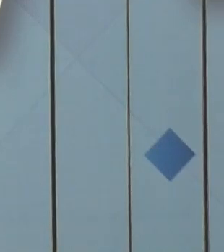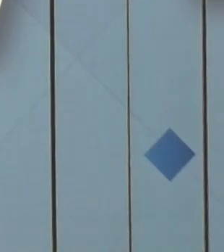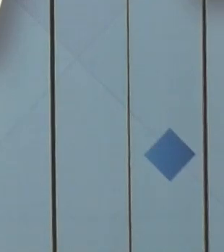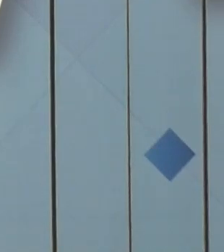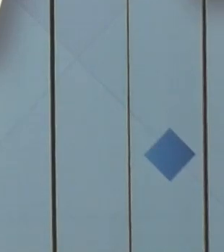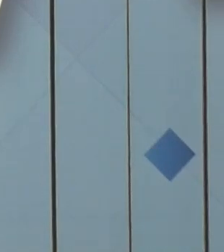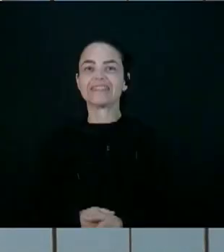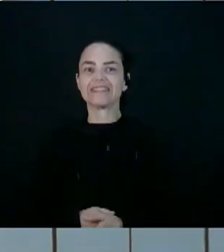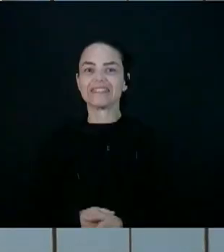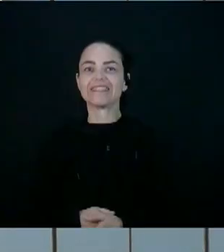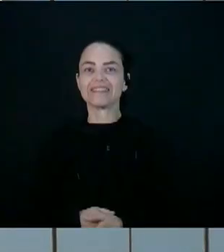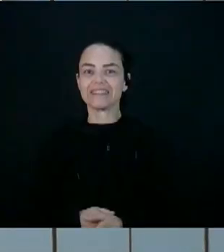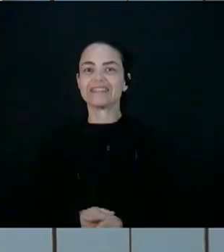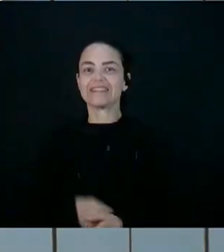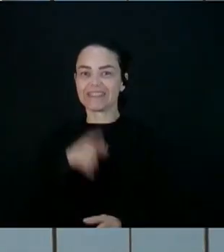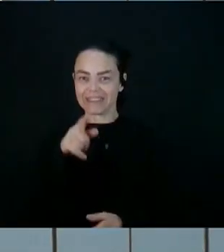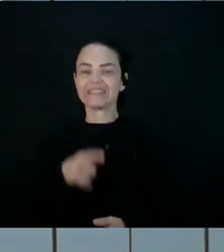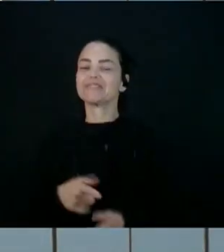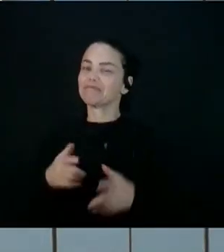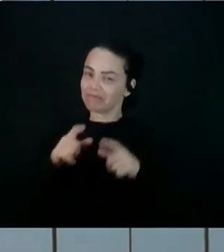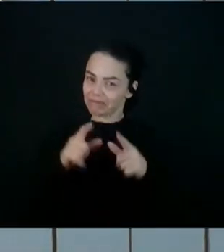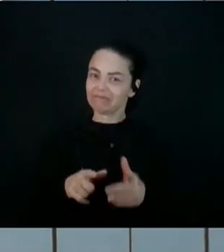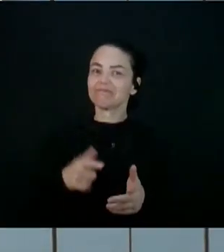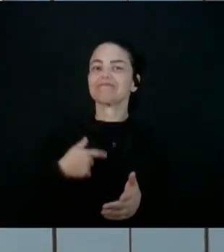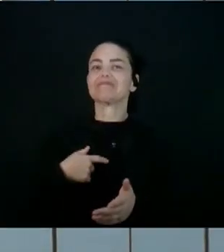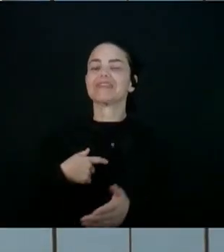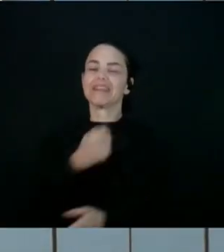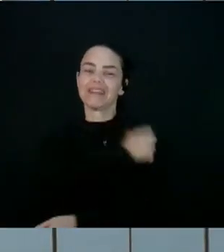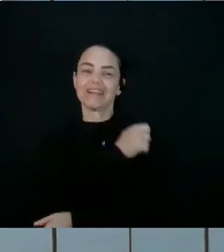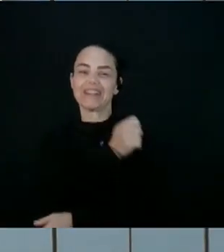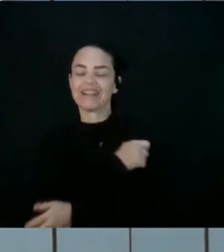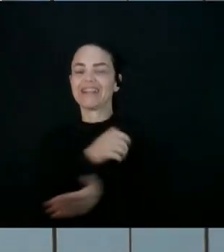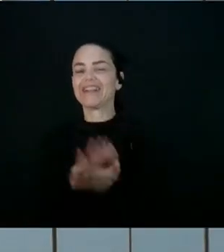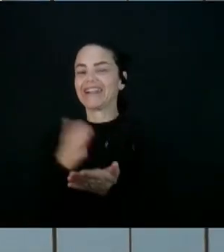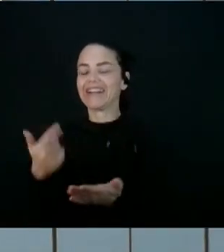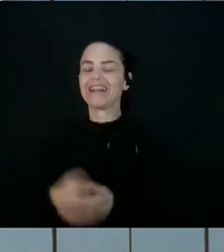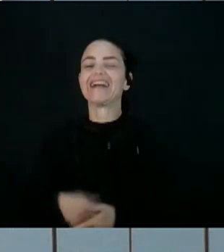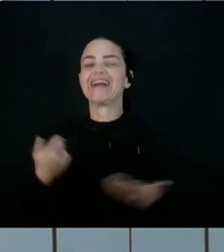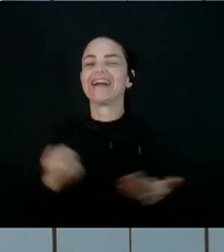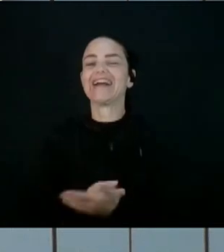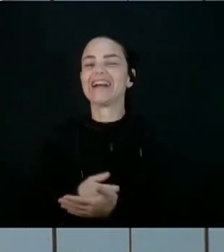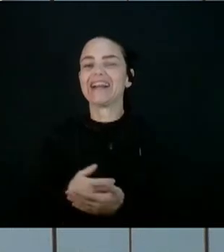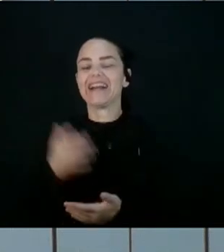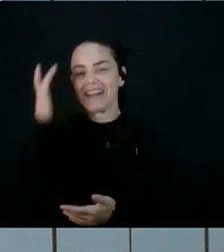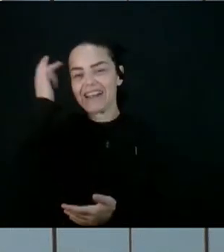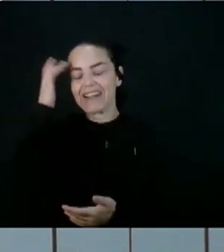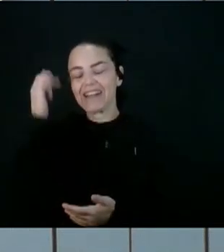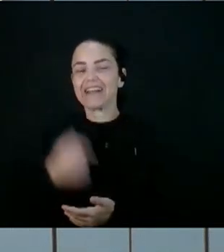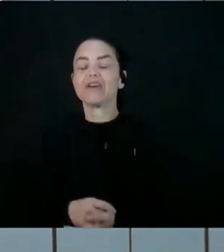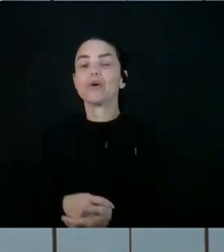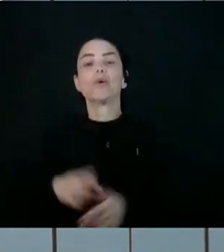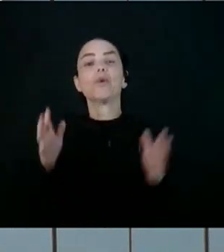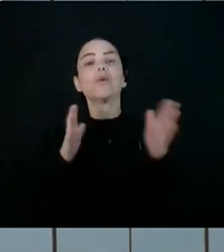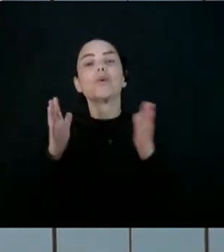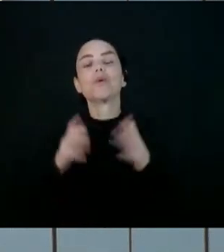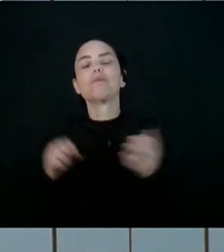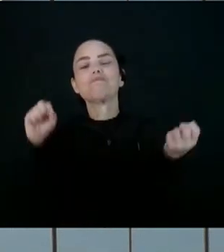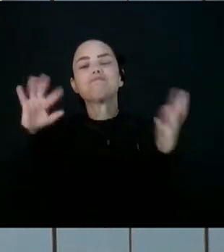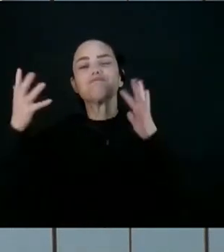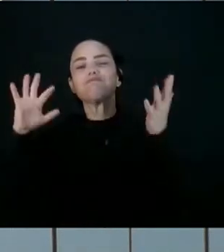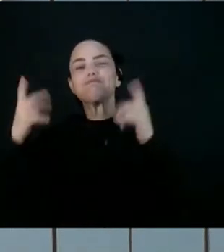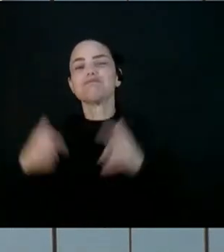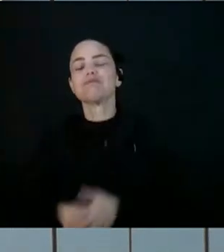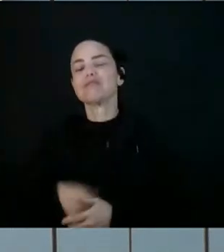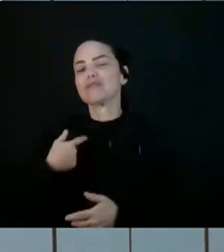Que deixar as figurinhas aí para os alunos. Bom, olha só, hoje é amanhã, tempo estável aqui em Campinas, sol